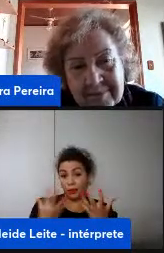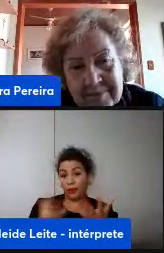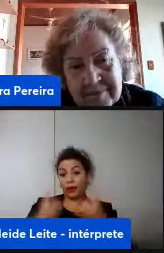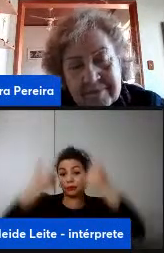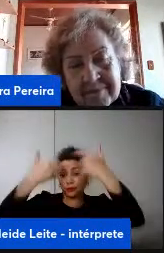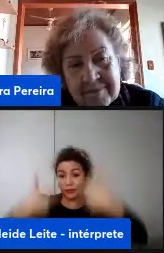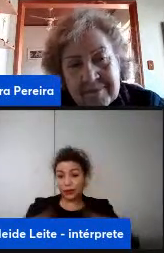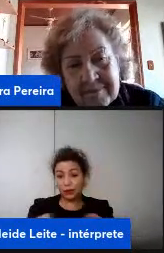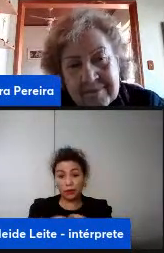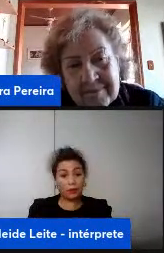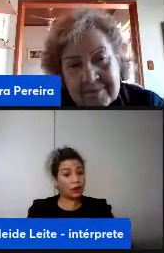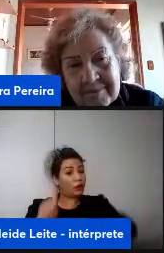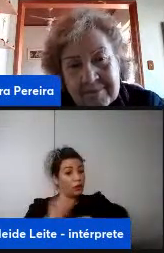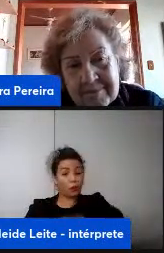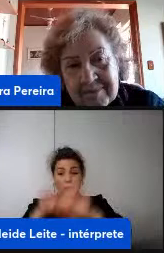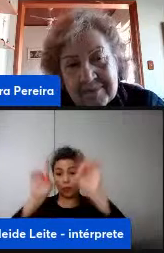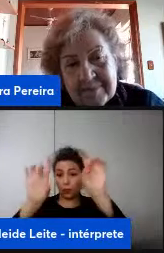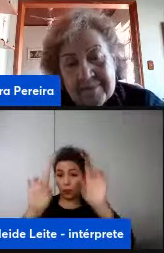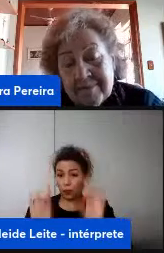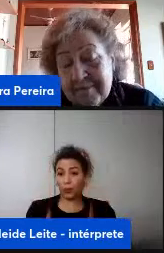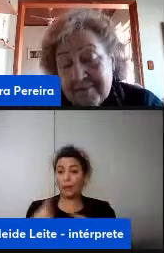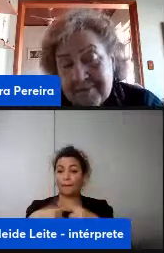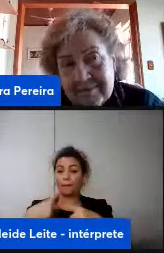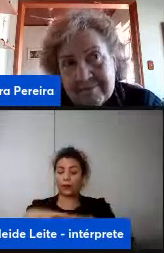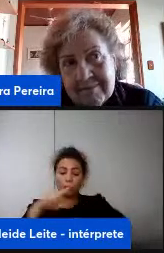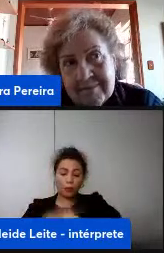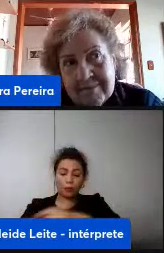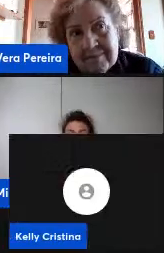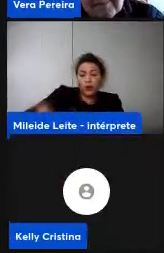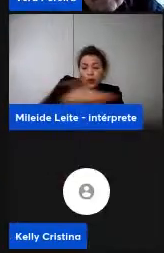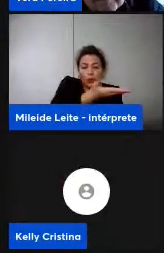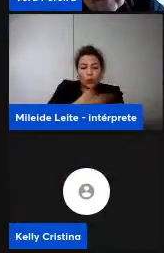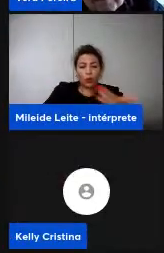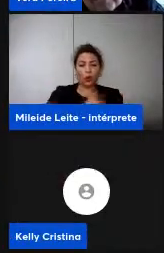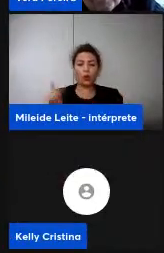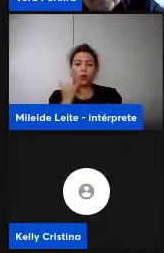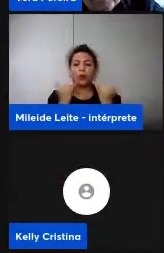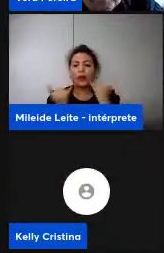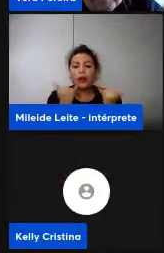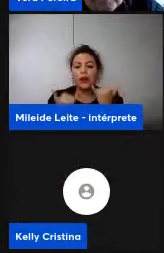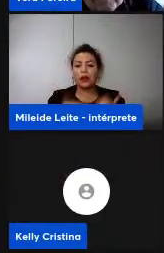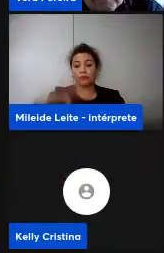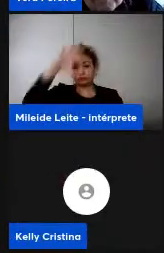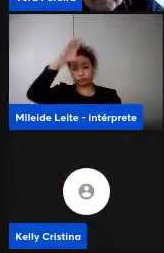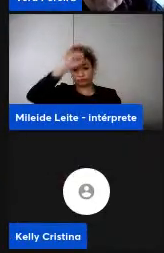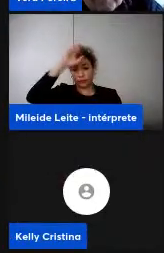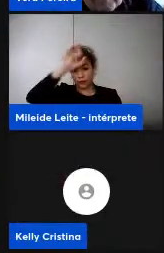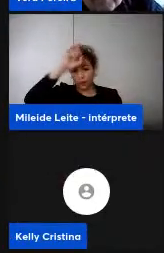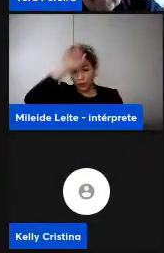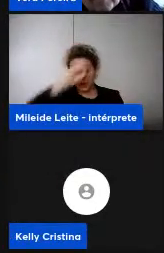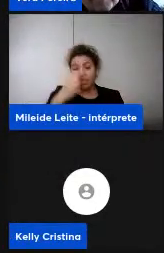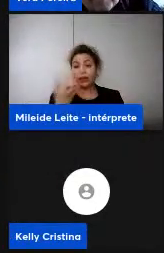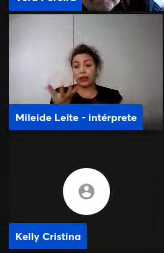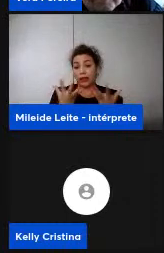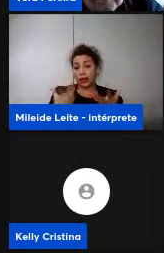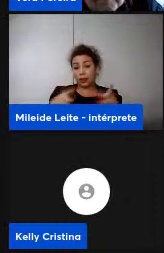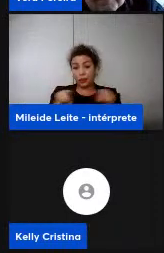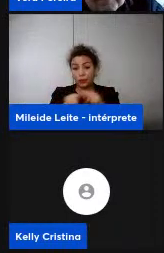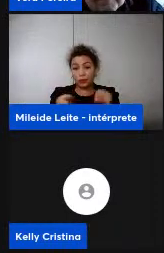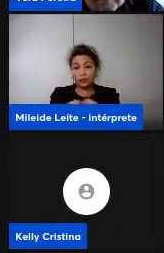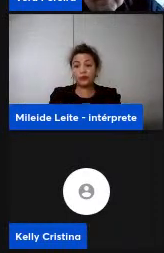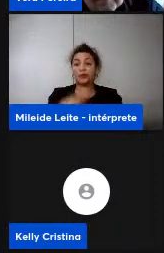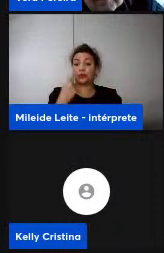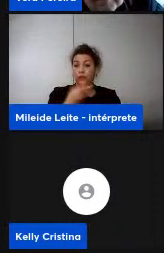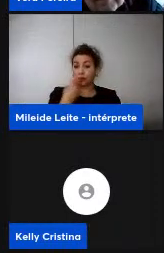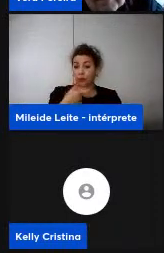momento especial, né, porque é um momento de troca de informação, de aprendizado. Quero também dizer que